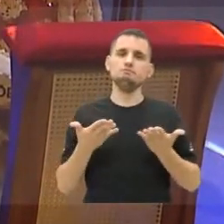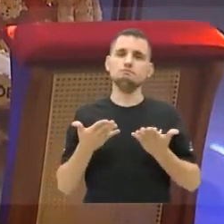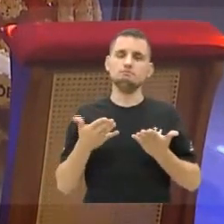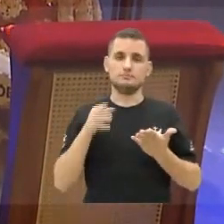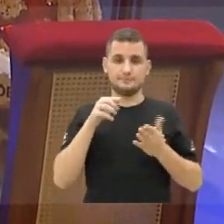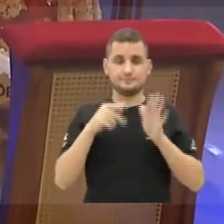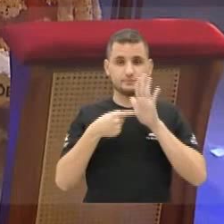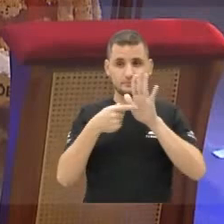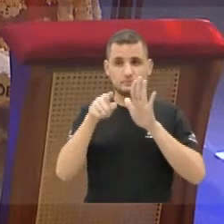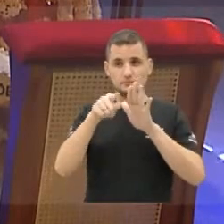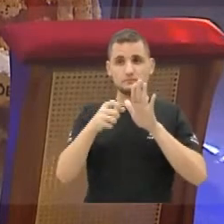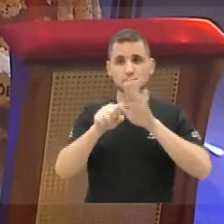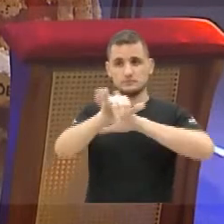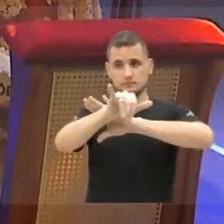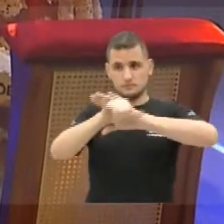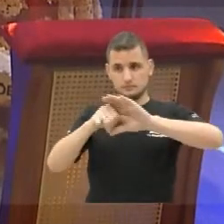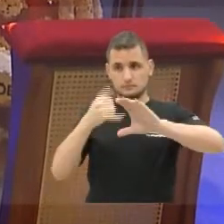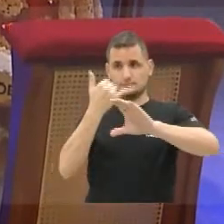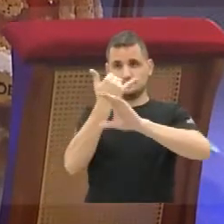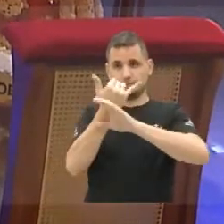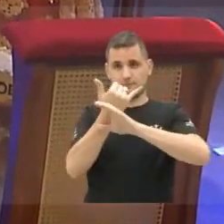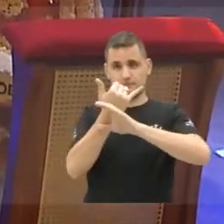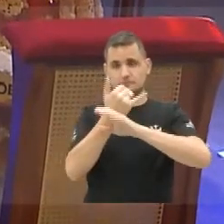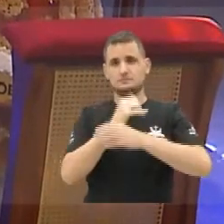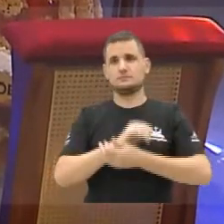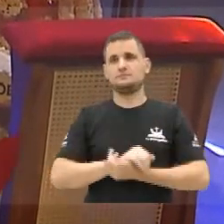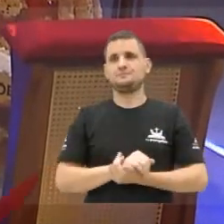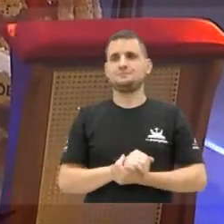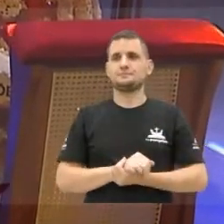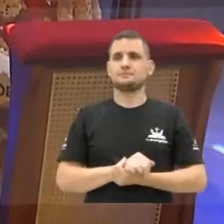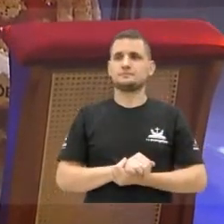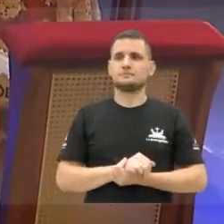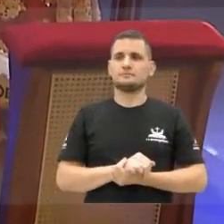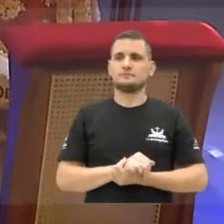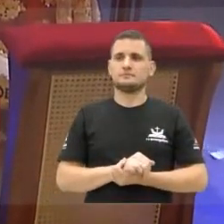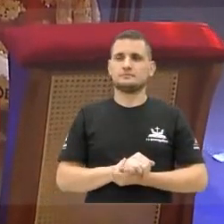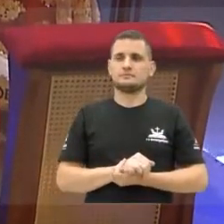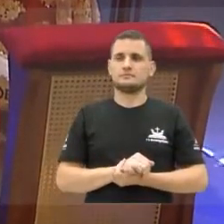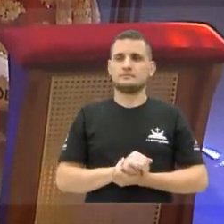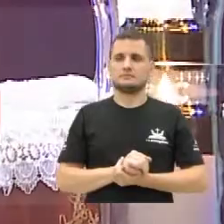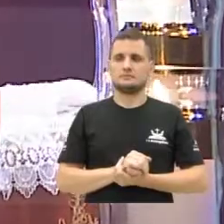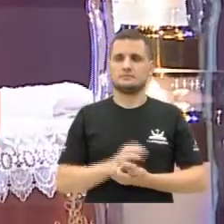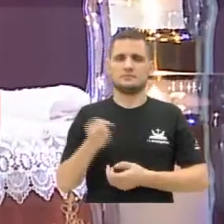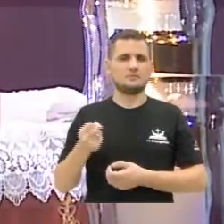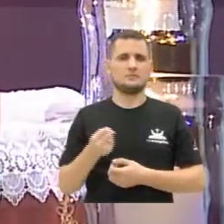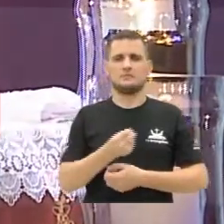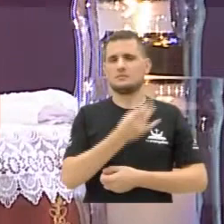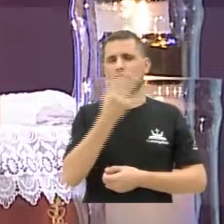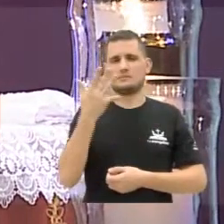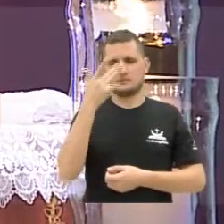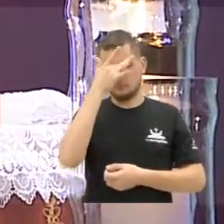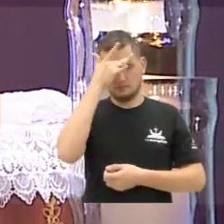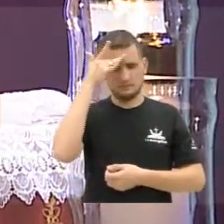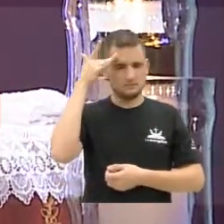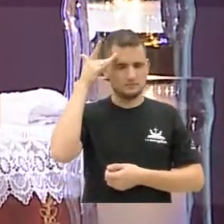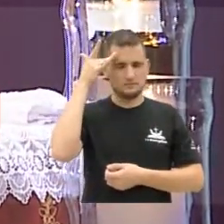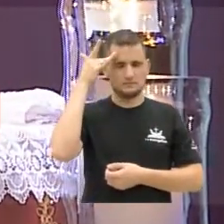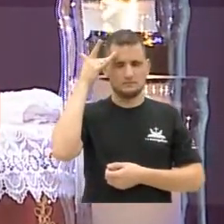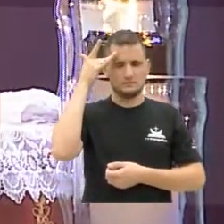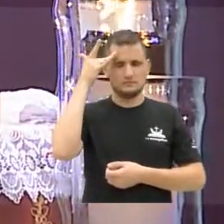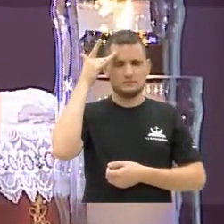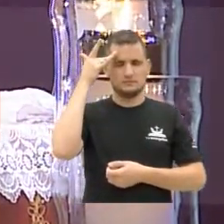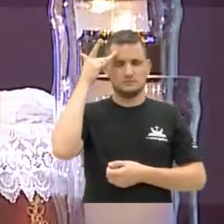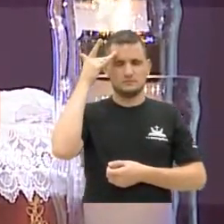do YouTube na mão. Vem aqui em mim, Senegra, fecha aqui. Várias pessoas aqui pelo